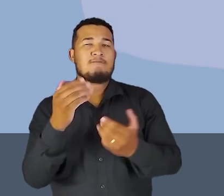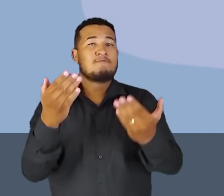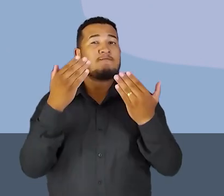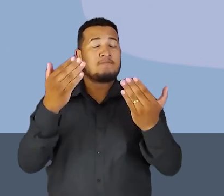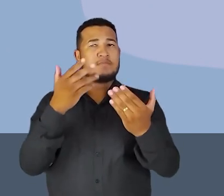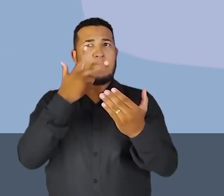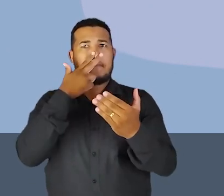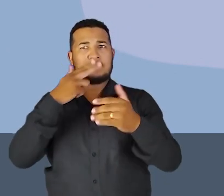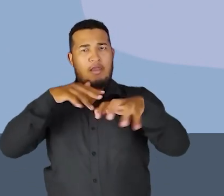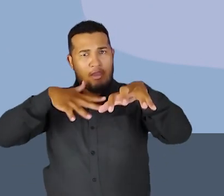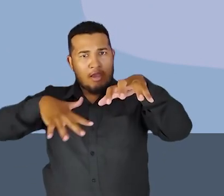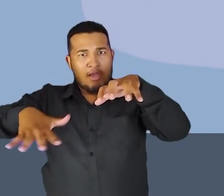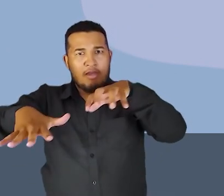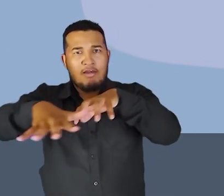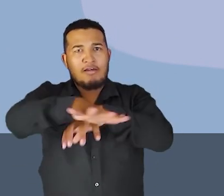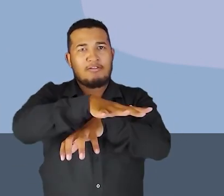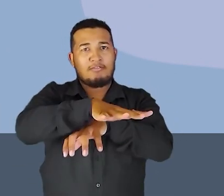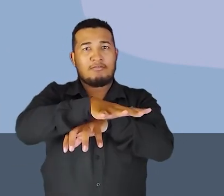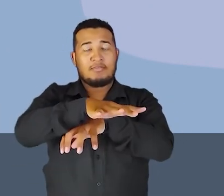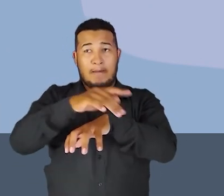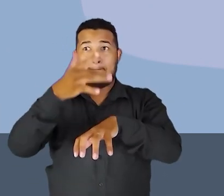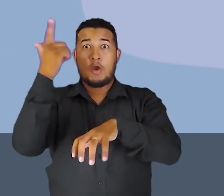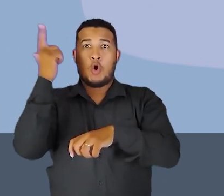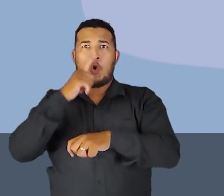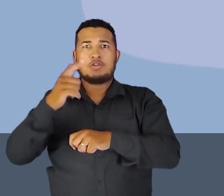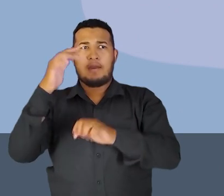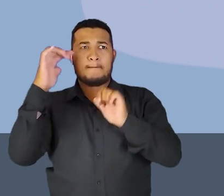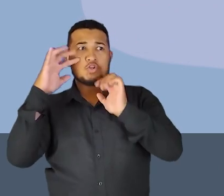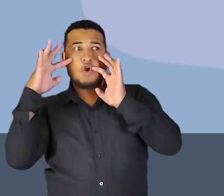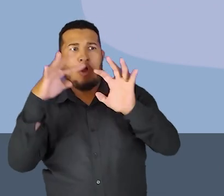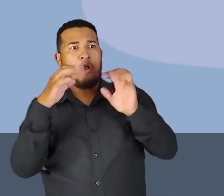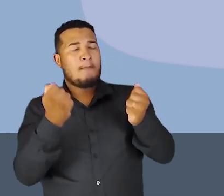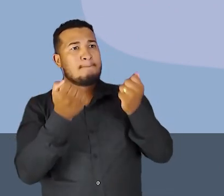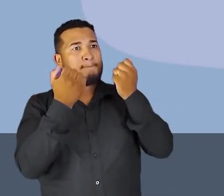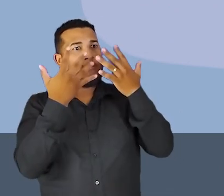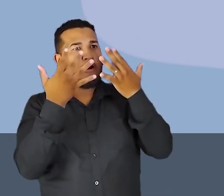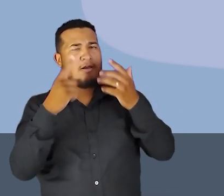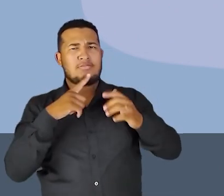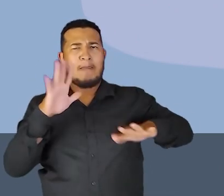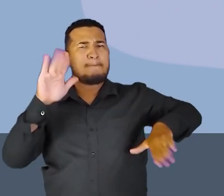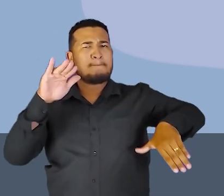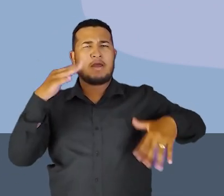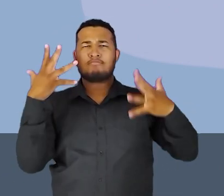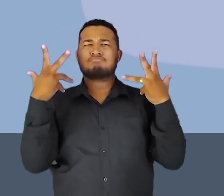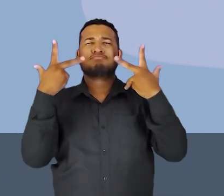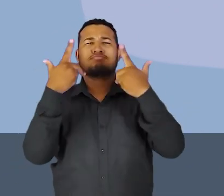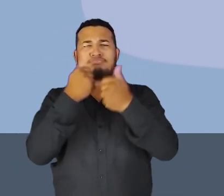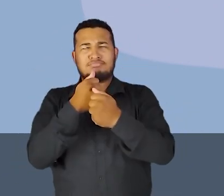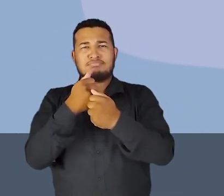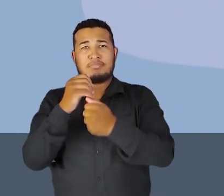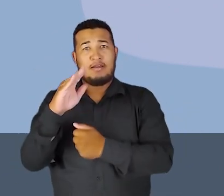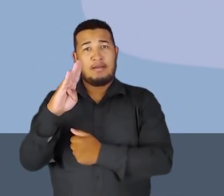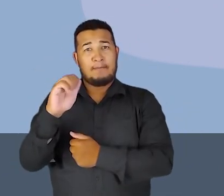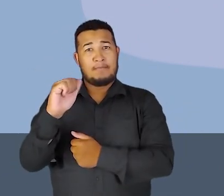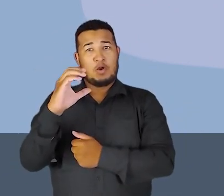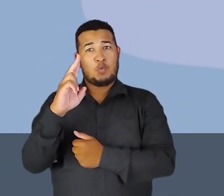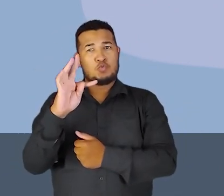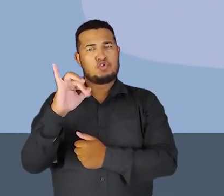uma ilha. Para o mundo se encantar, tem as praias, que lindeza! A Bacutia, com